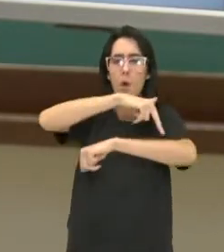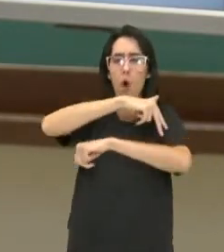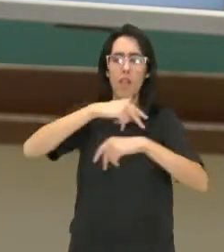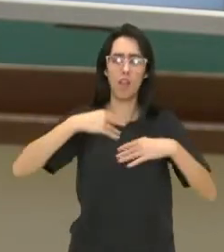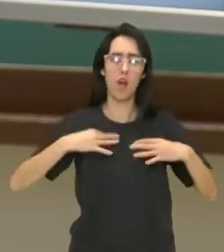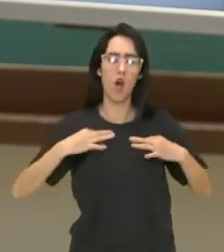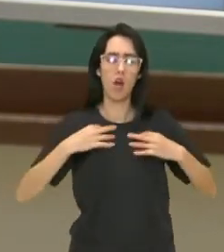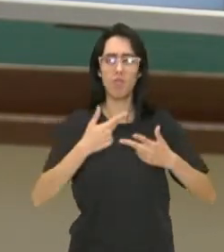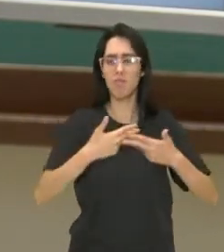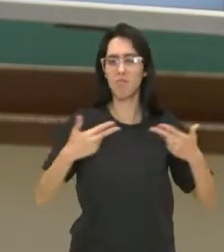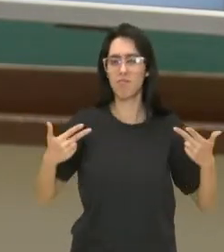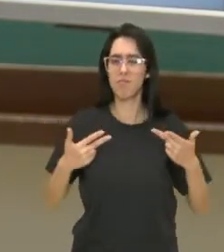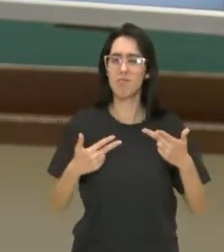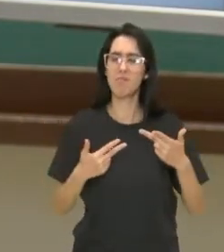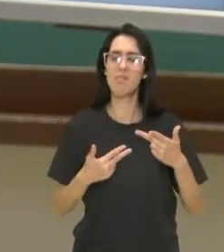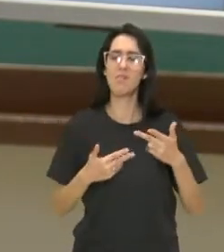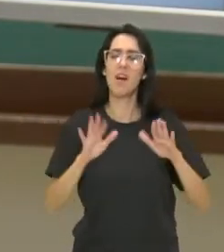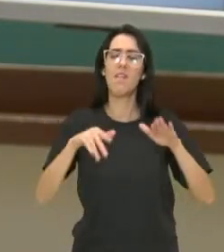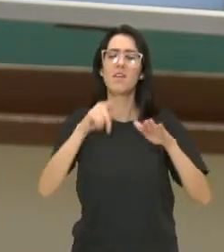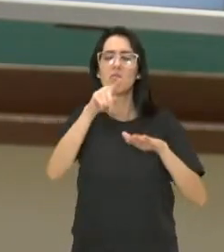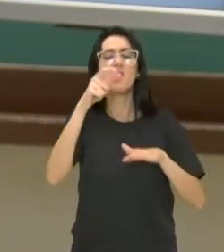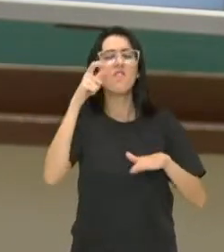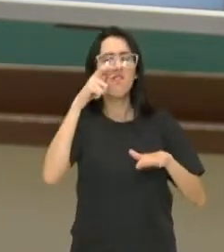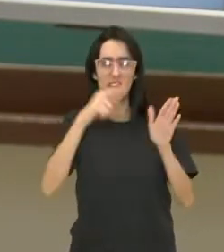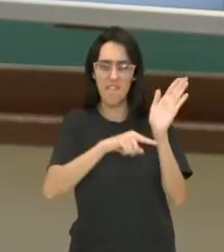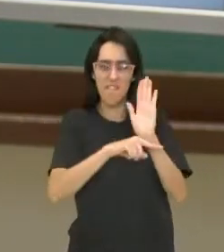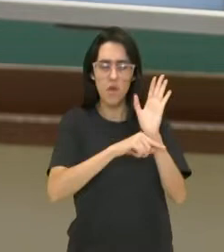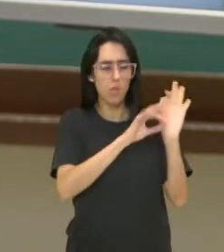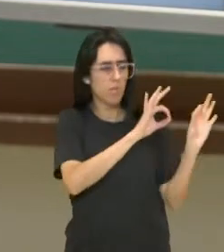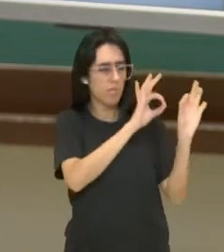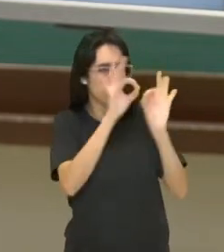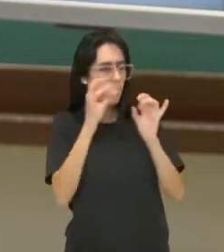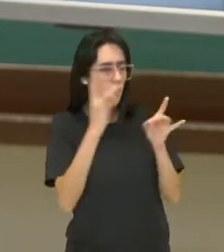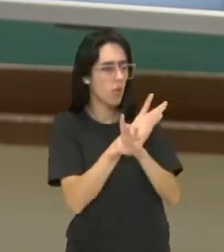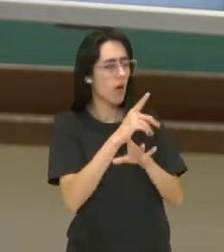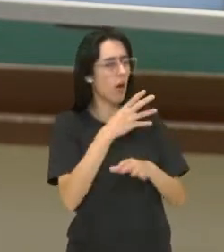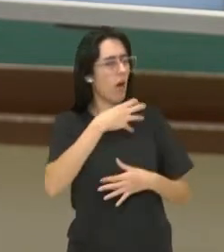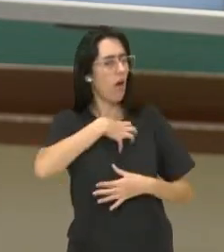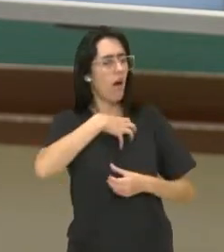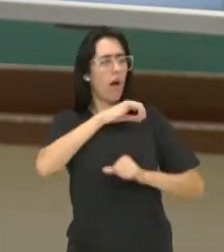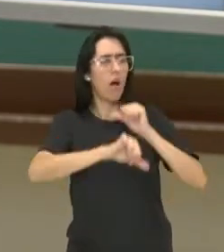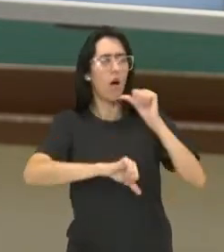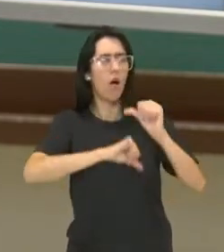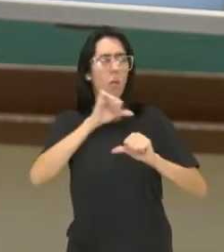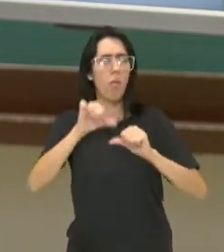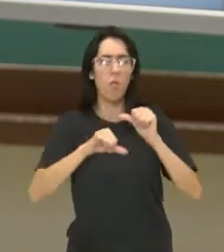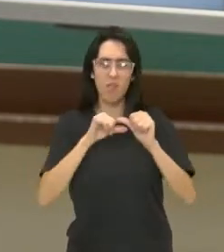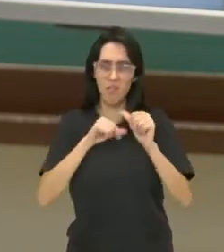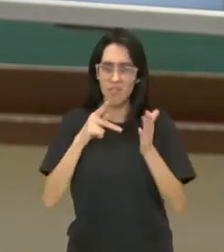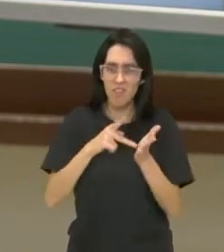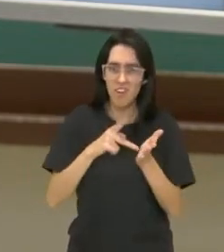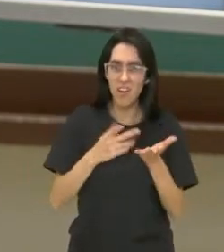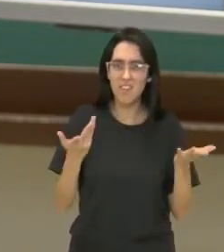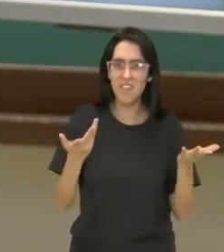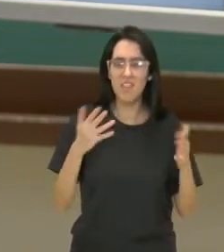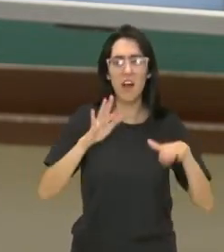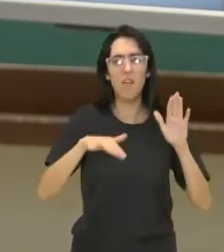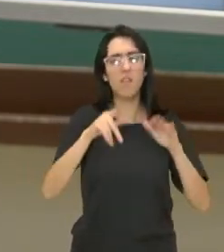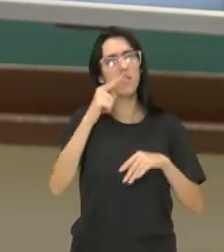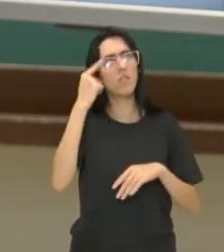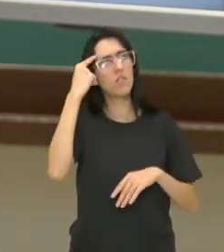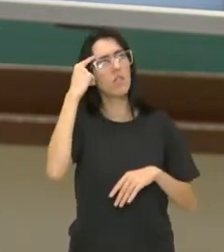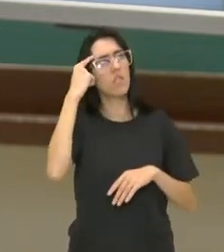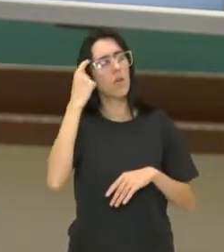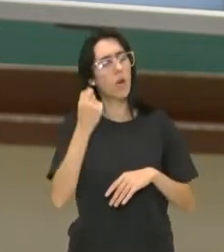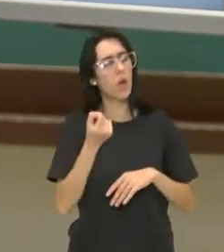que que acontece com vocês depois vocês terminam o filme modifica algo algo que vocês acreditaram Apesar pulso mas